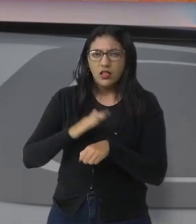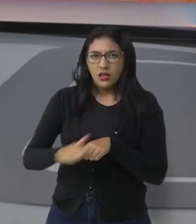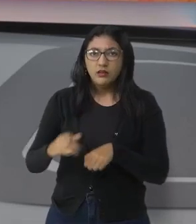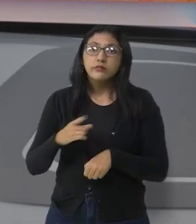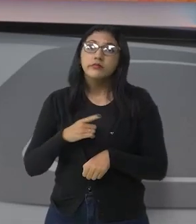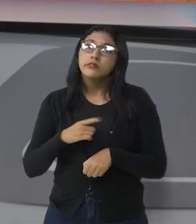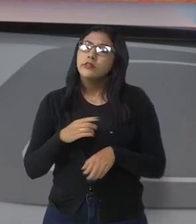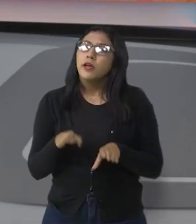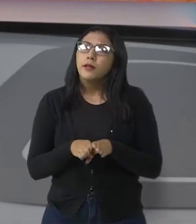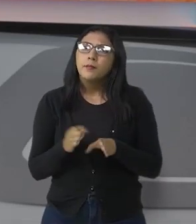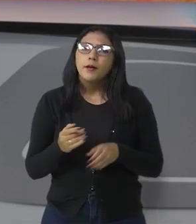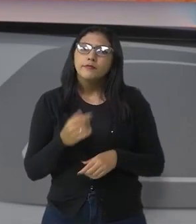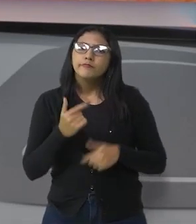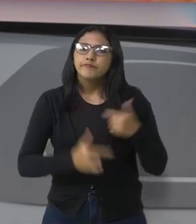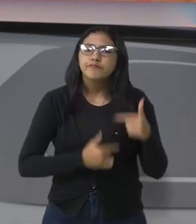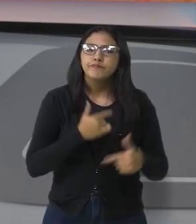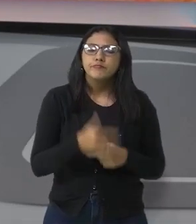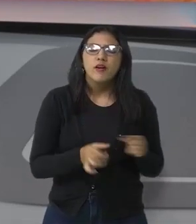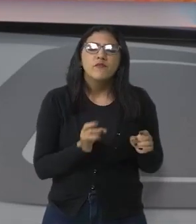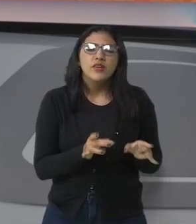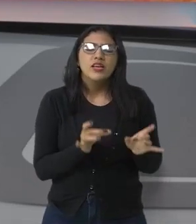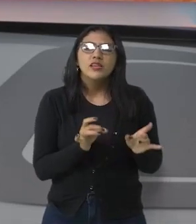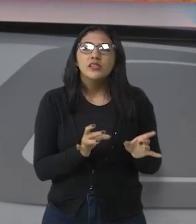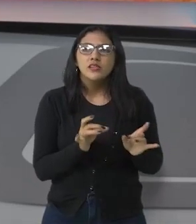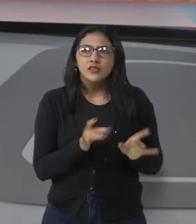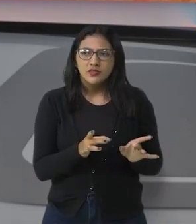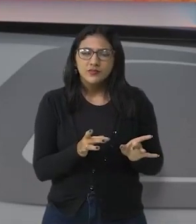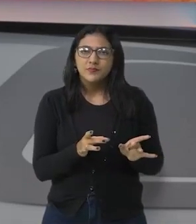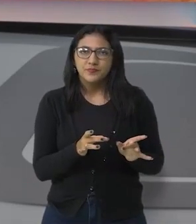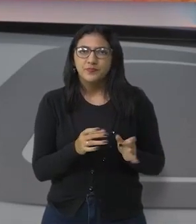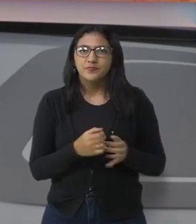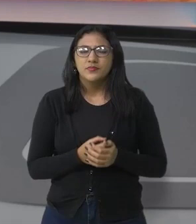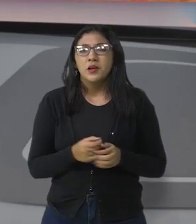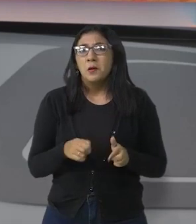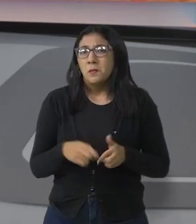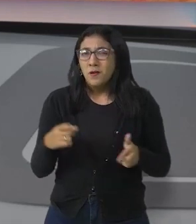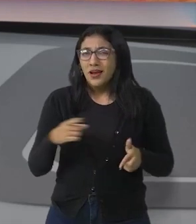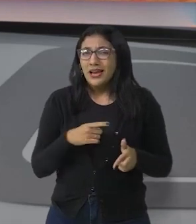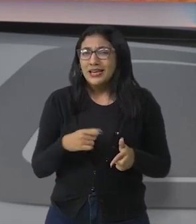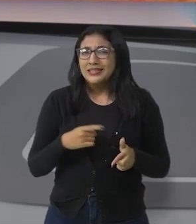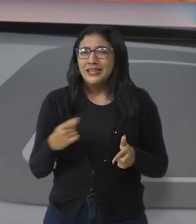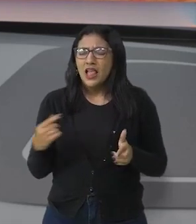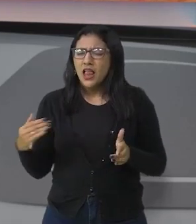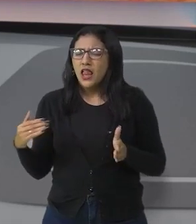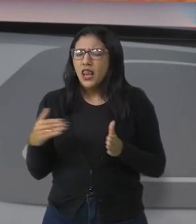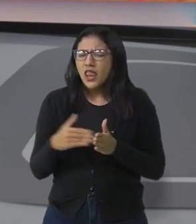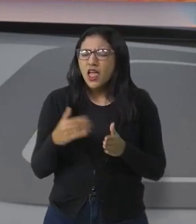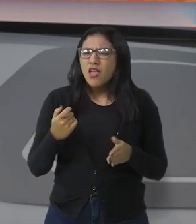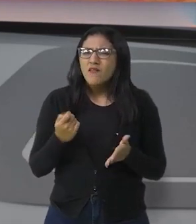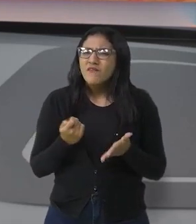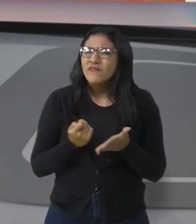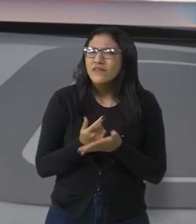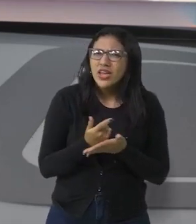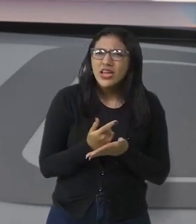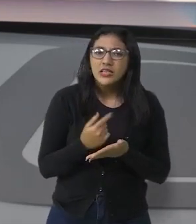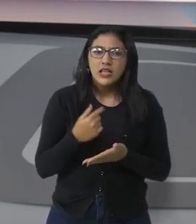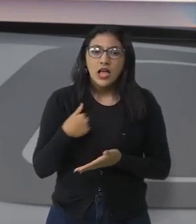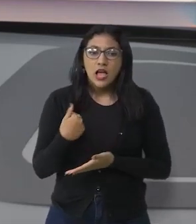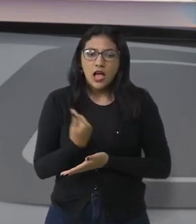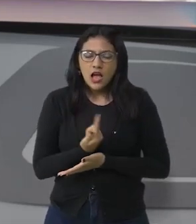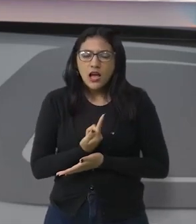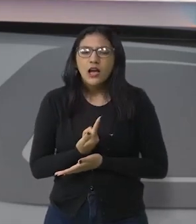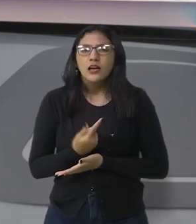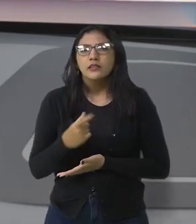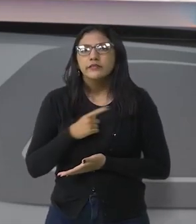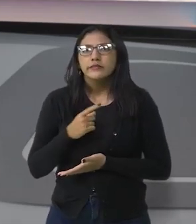o processo de vender o seu produto. E ali a gente tem, ali no meio desse percurso da venda, até a gente comprar finalmente o